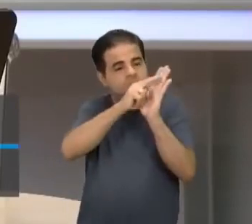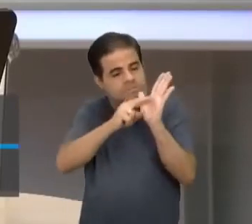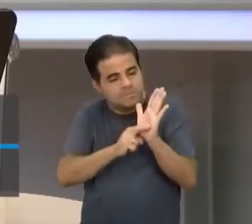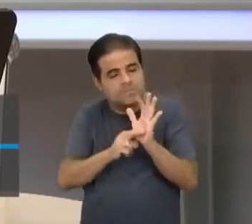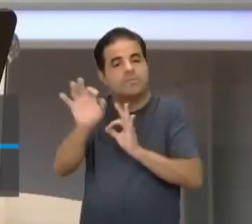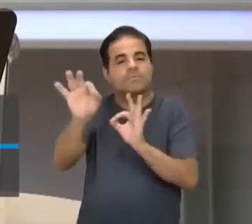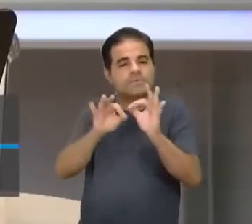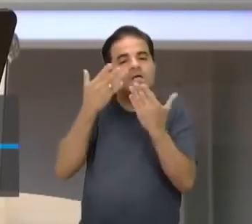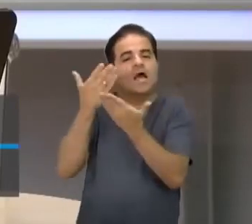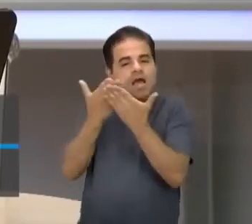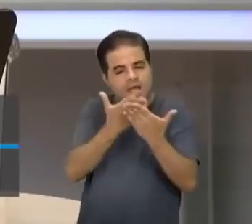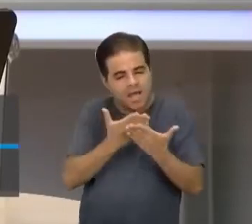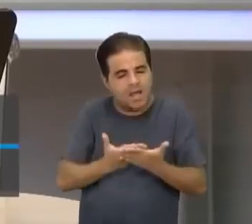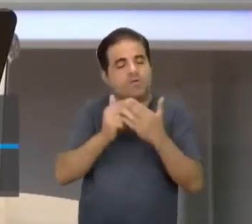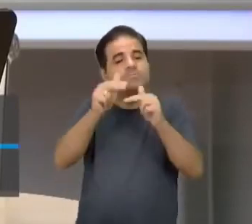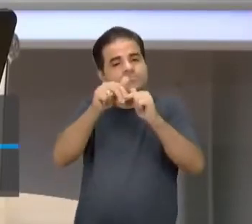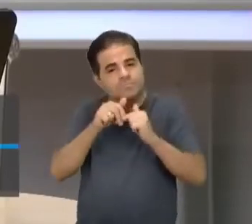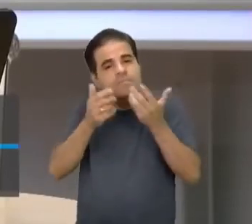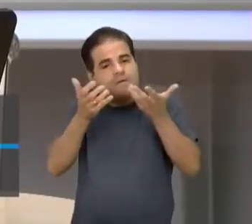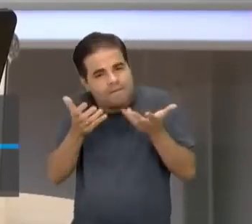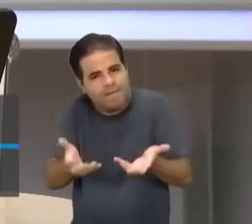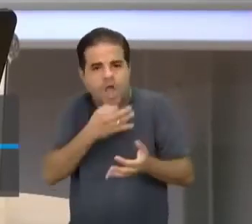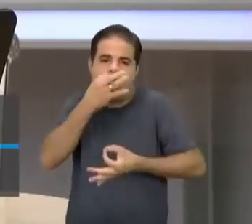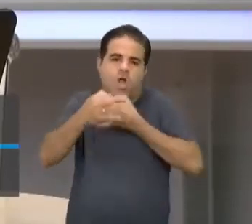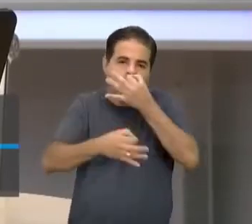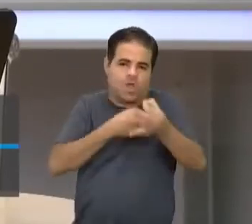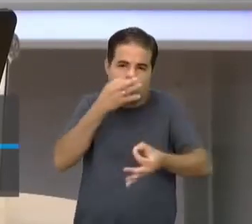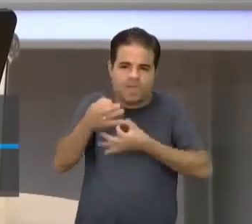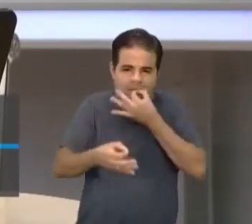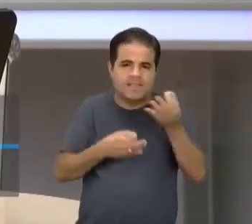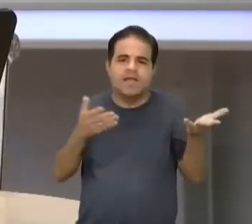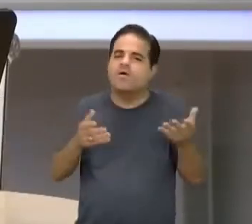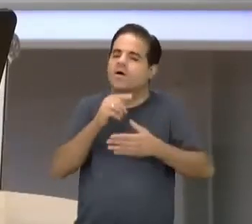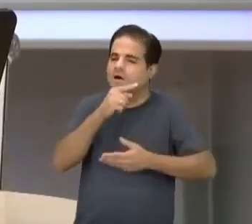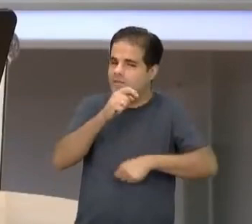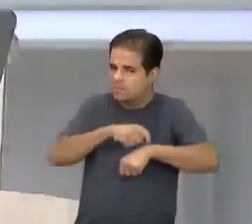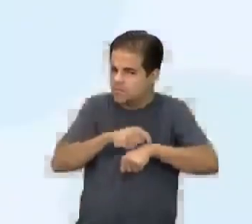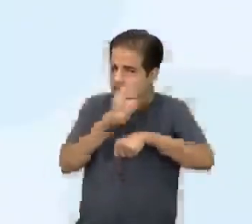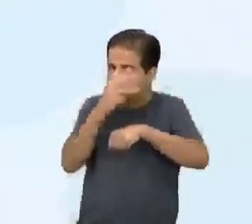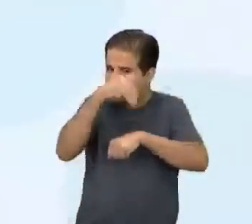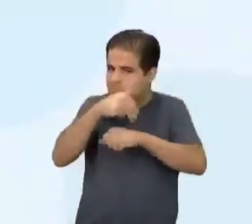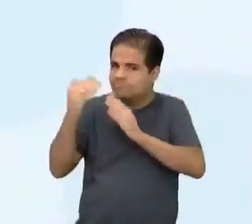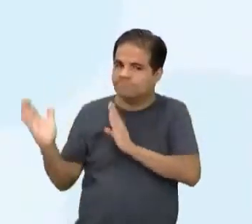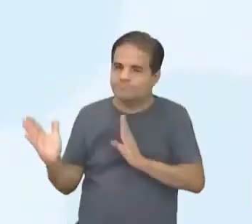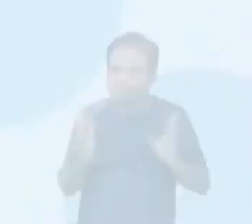no planejamento das aulas, por isso que a gente vai comentar agora, tá? Então 3 minutinhos para vocês.